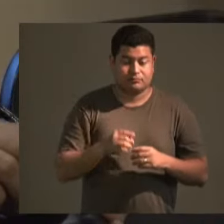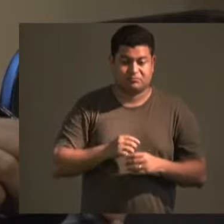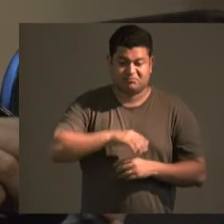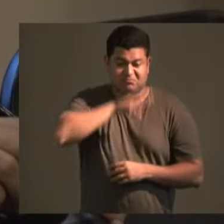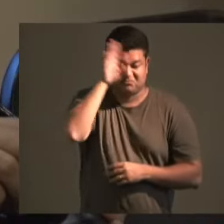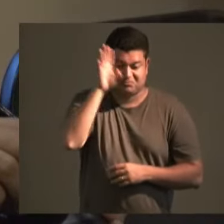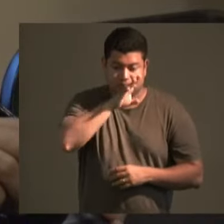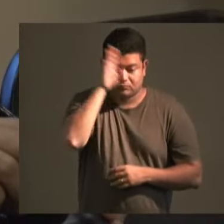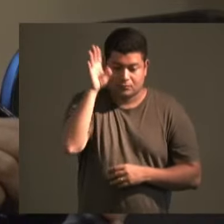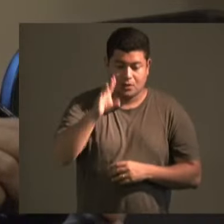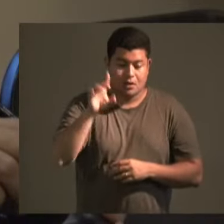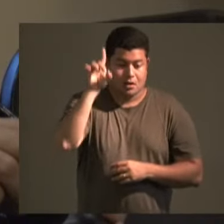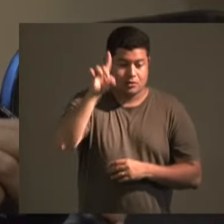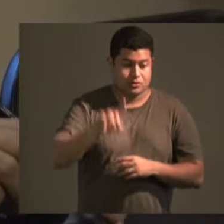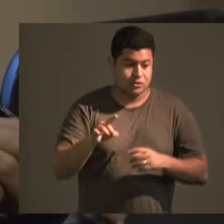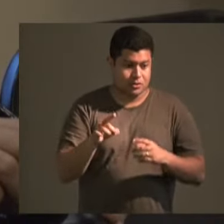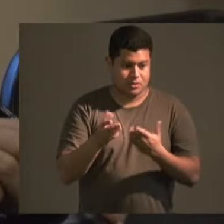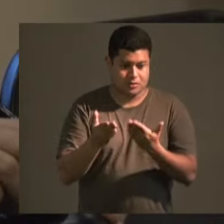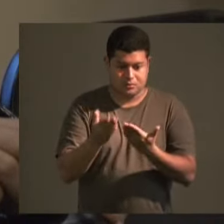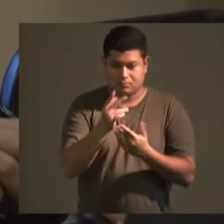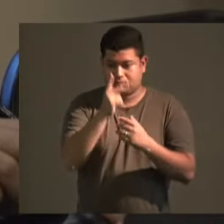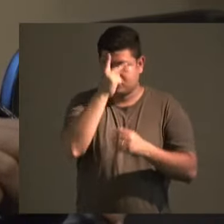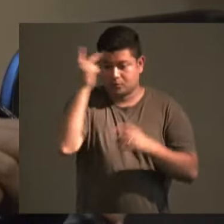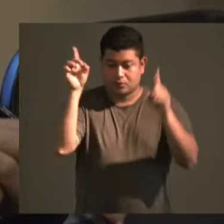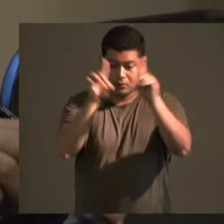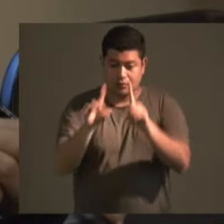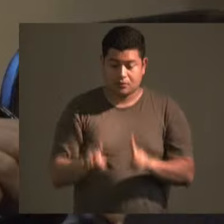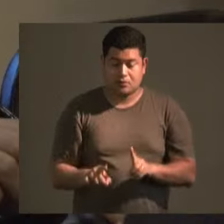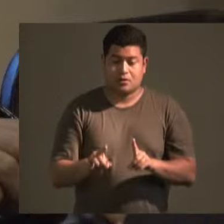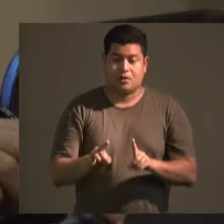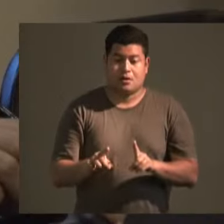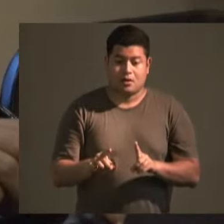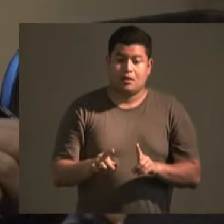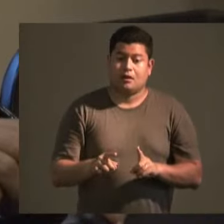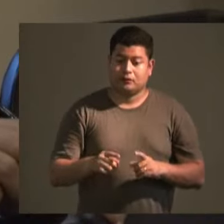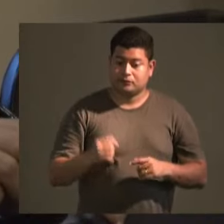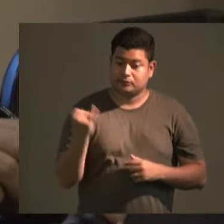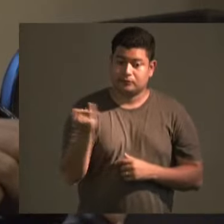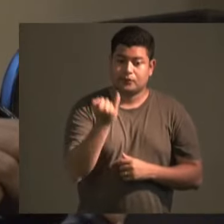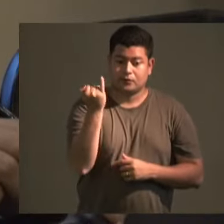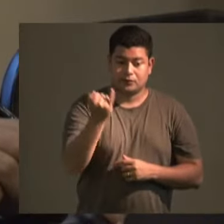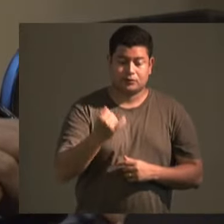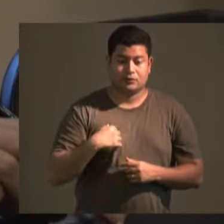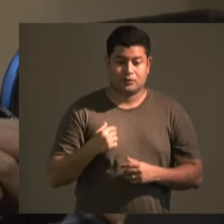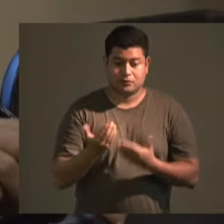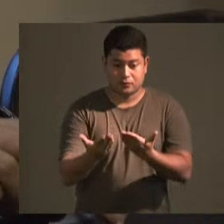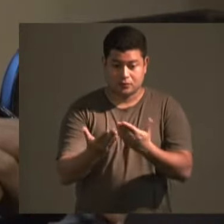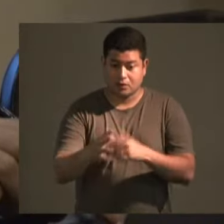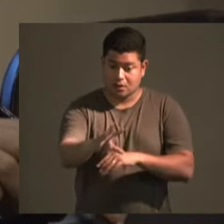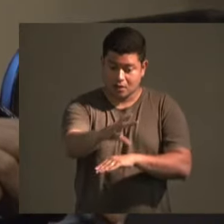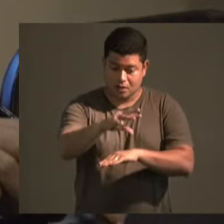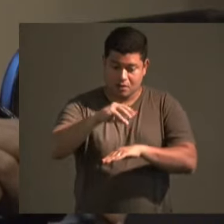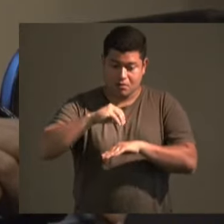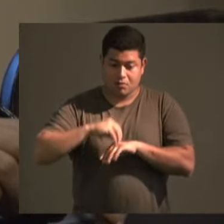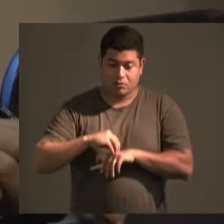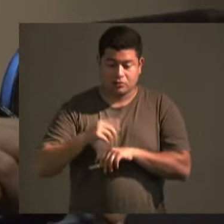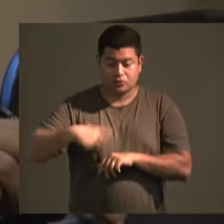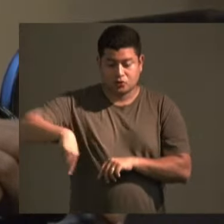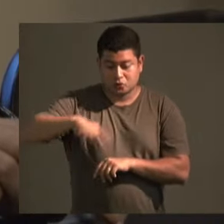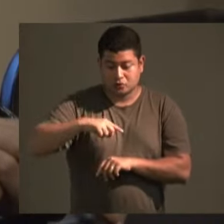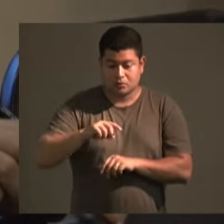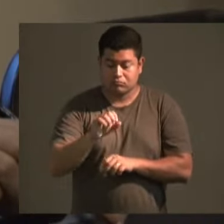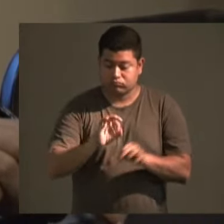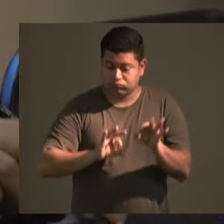aparecer abertos ao público, realmente se faz necessário, e fica aqui a tua sugestão para que a gente possa